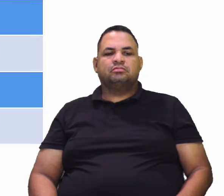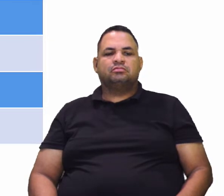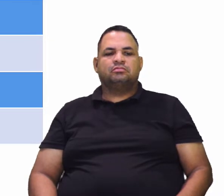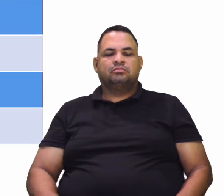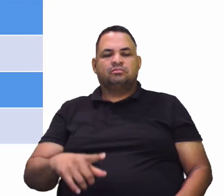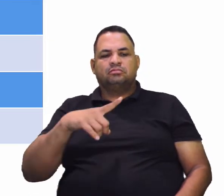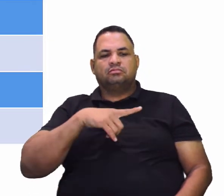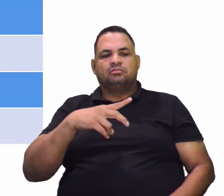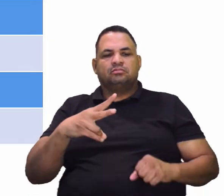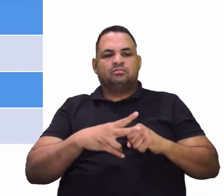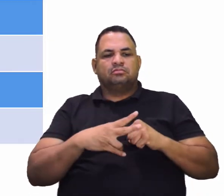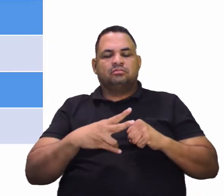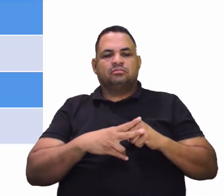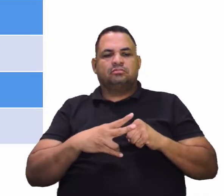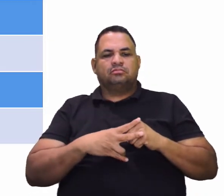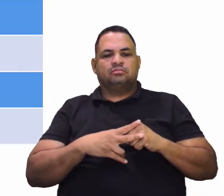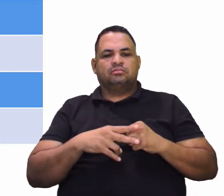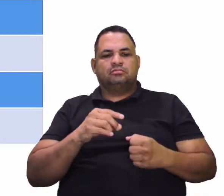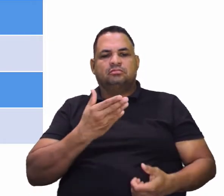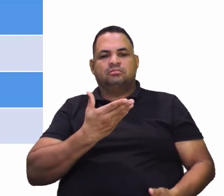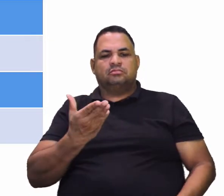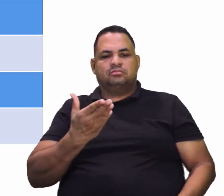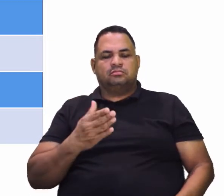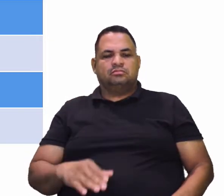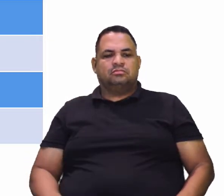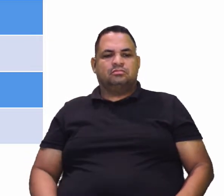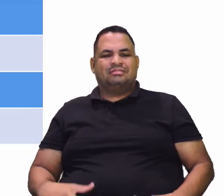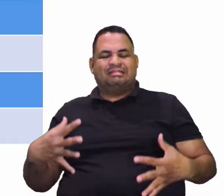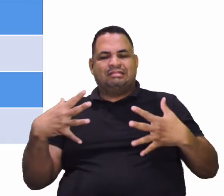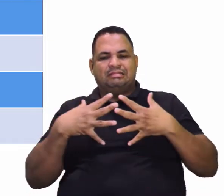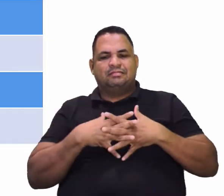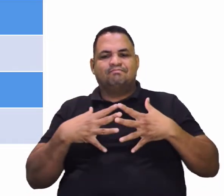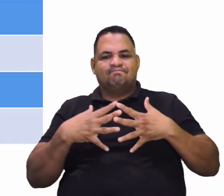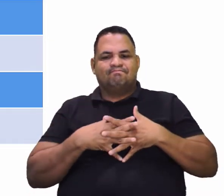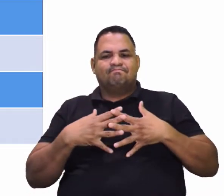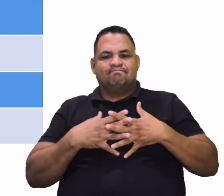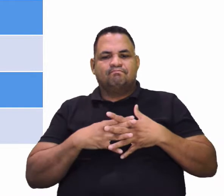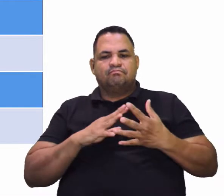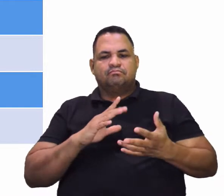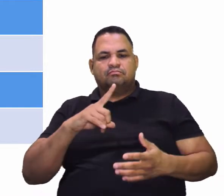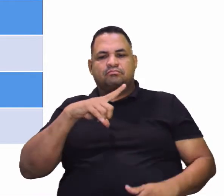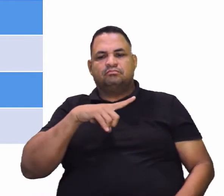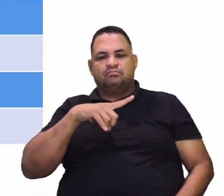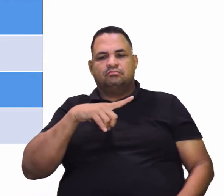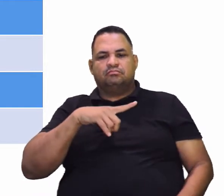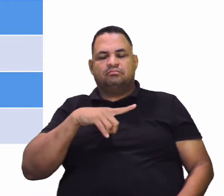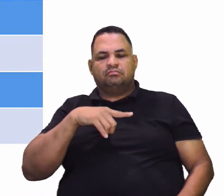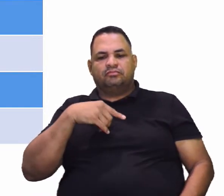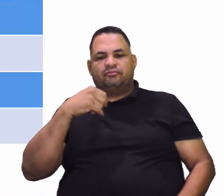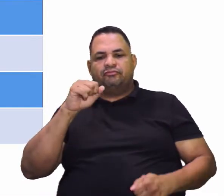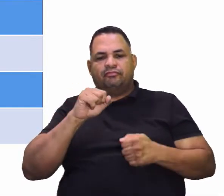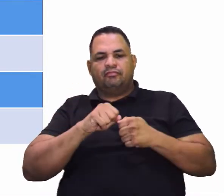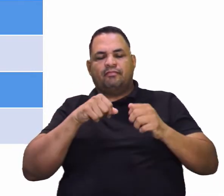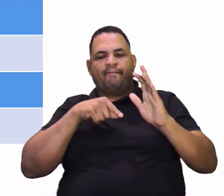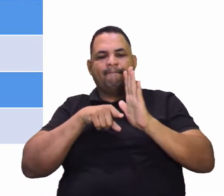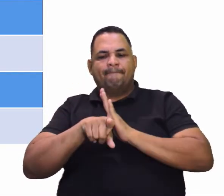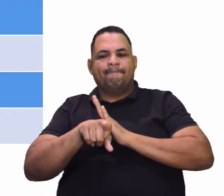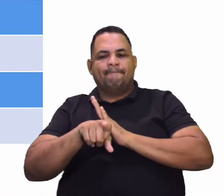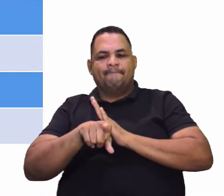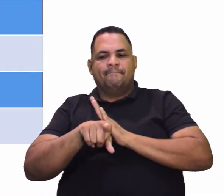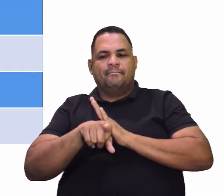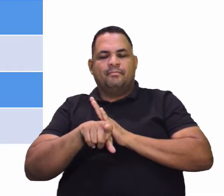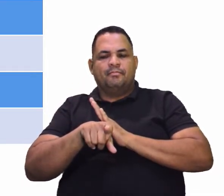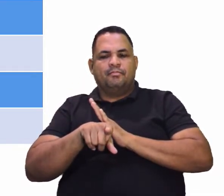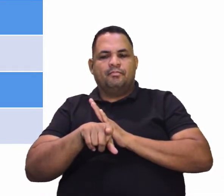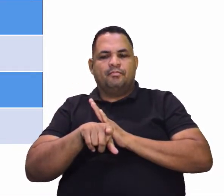o meu verbo to be na frente, porque aqui gera uma confusão. Já que quando a gente faz perguntas